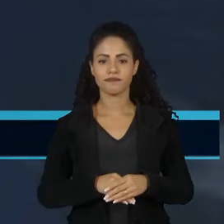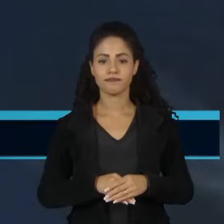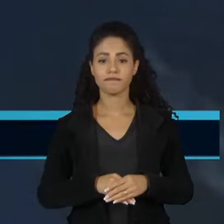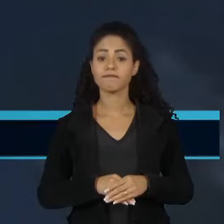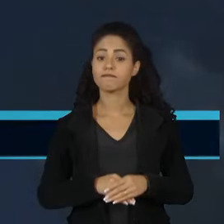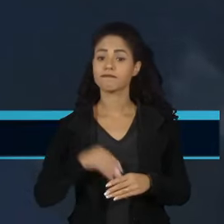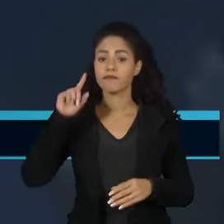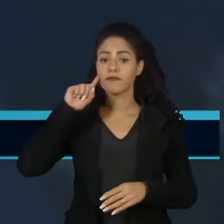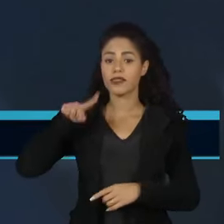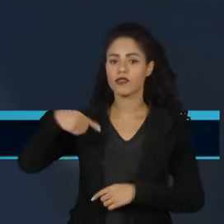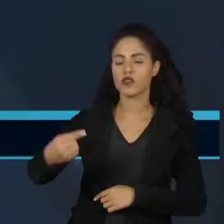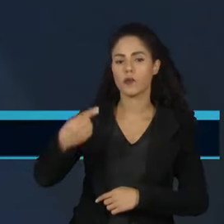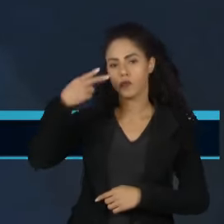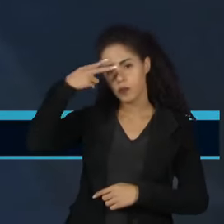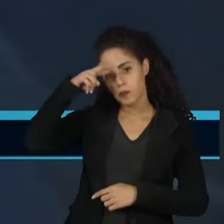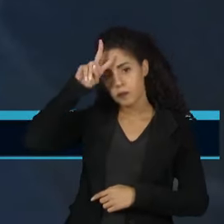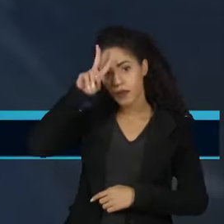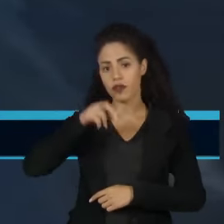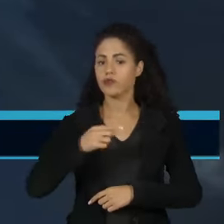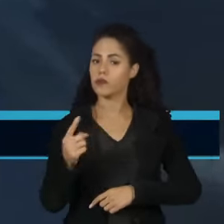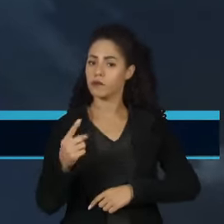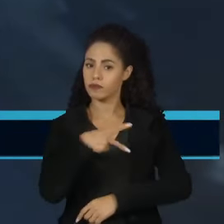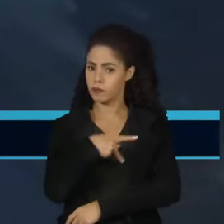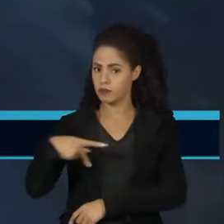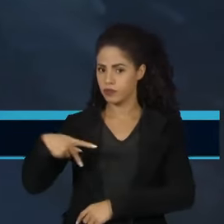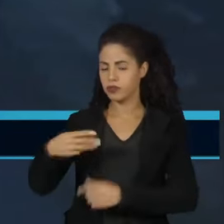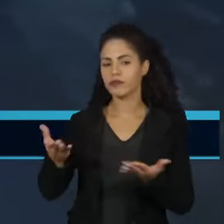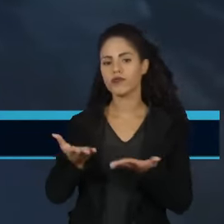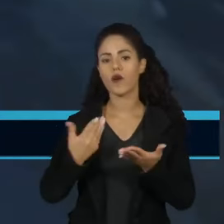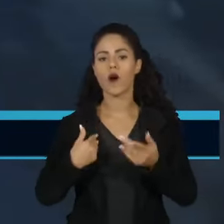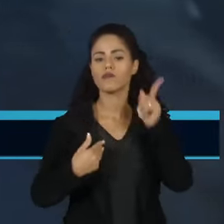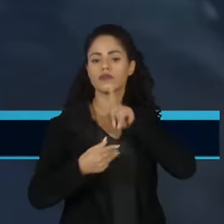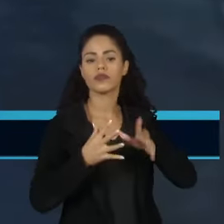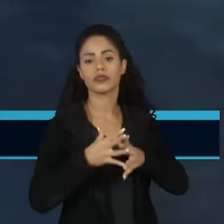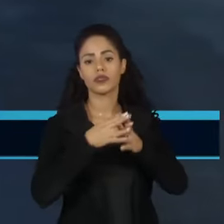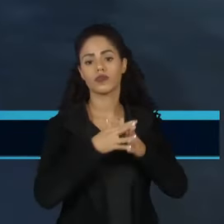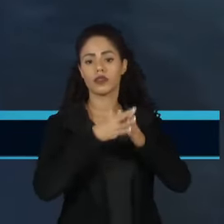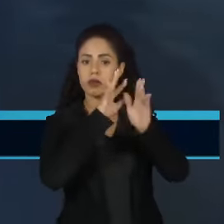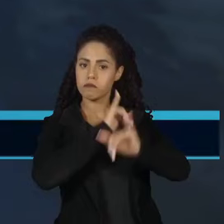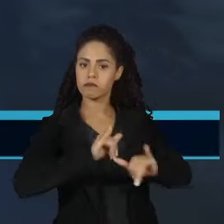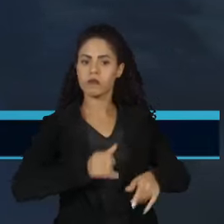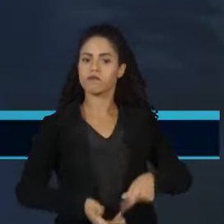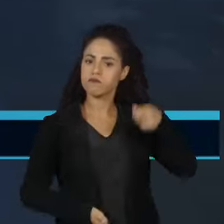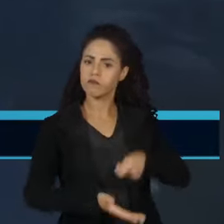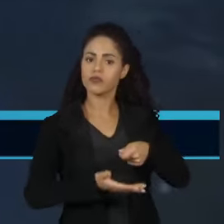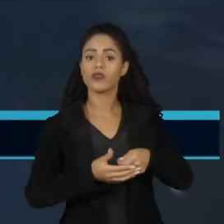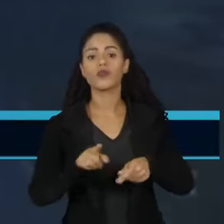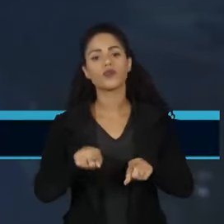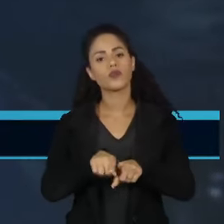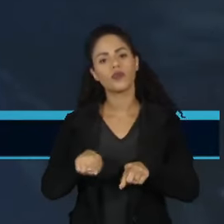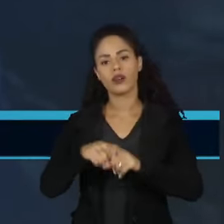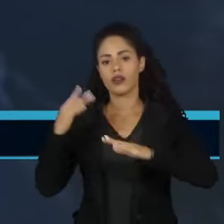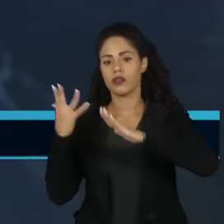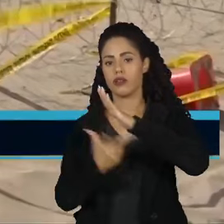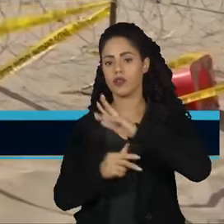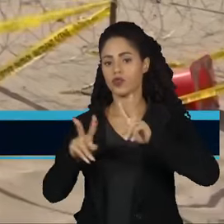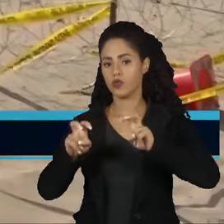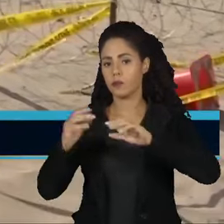Um dia depois do México eleger sua nova presidente, os Estados Unidos anunciaram medidas duras na política imigratória do